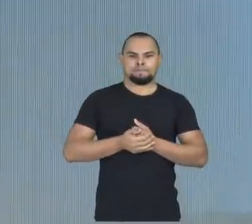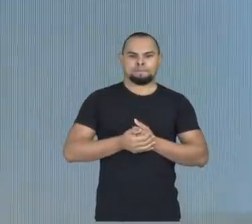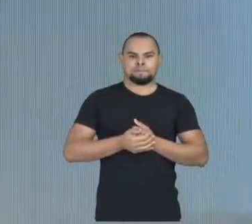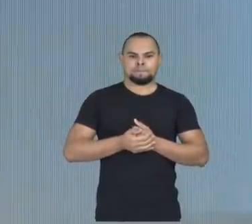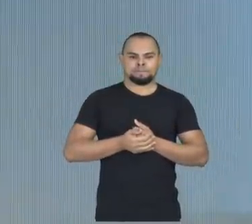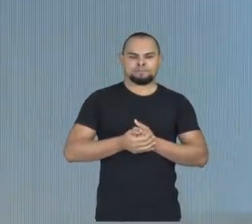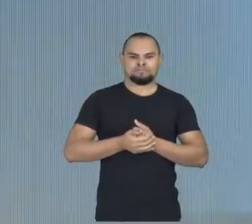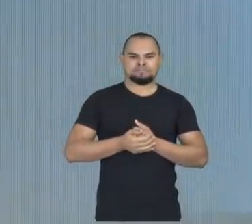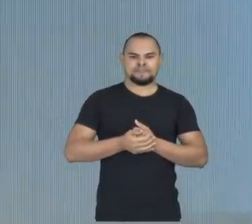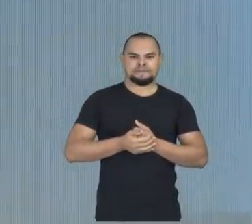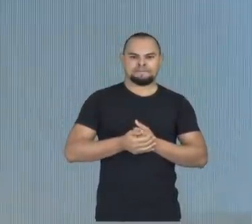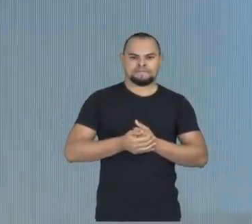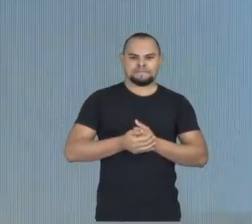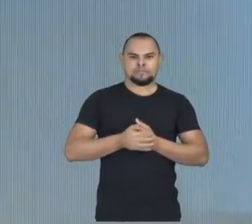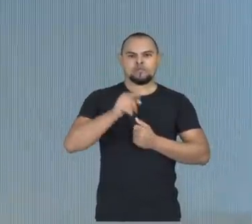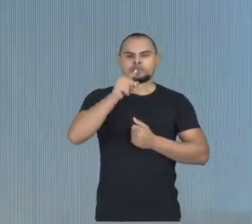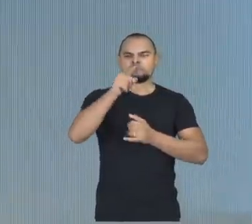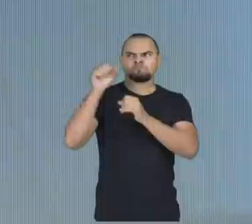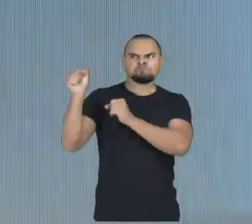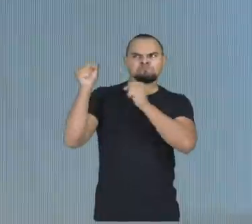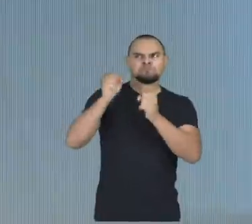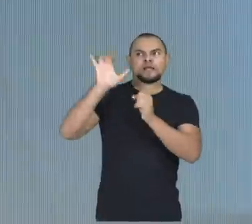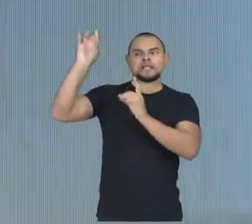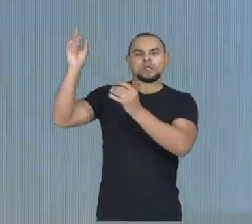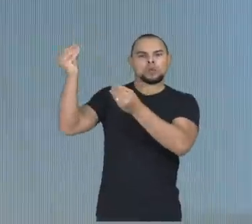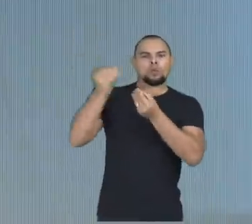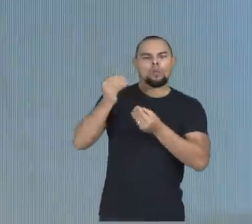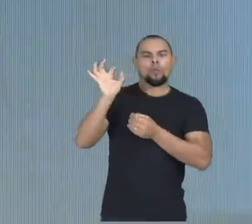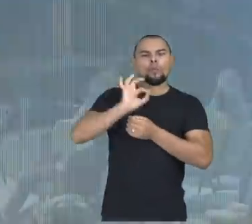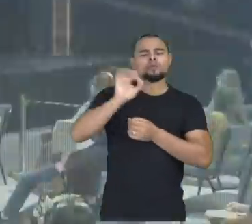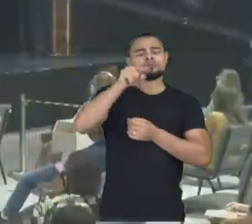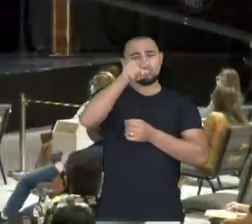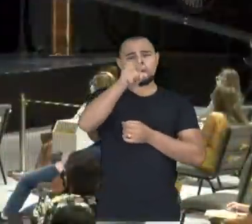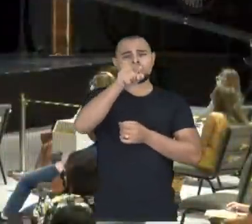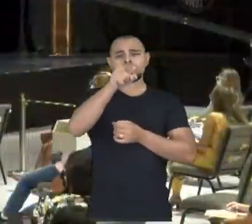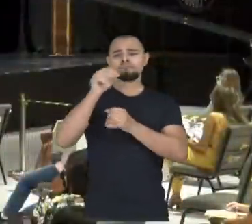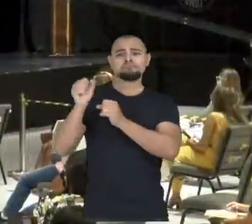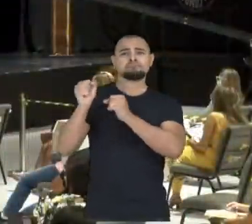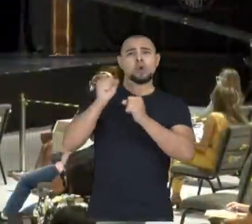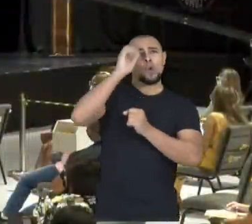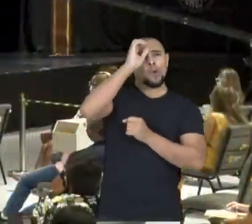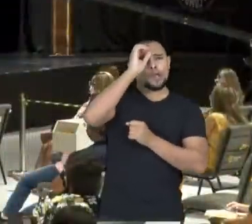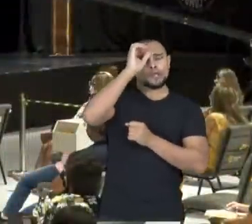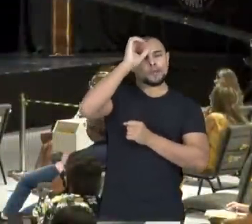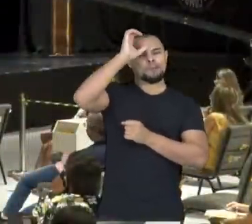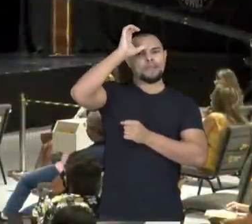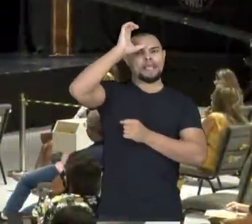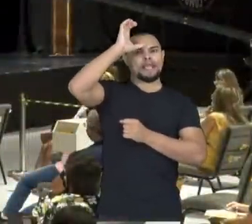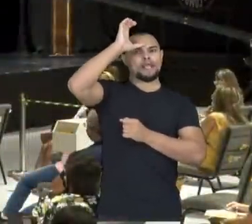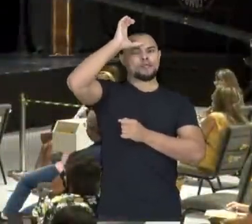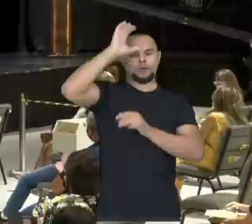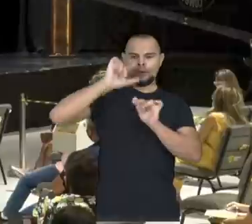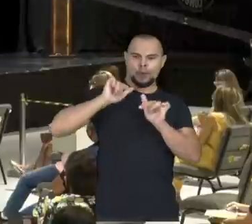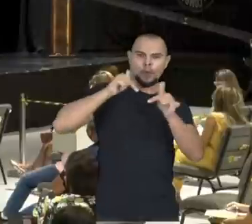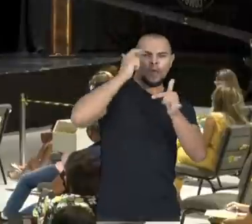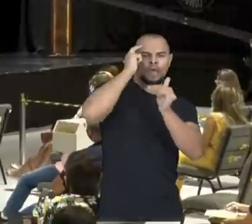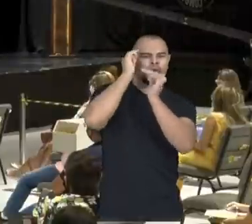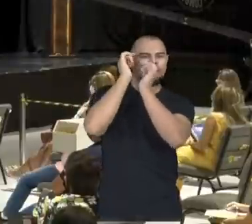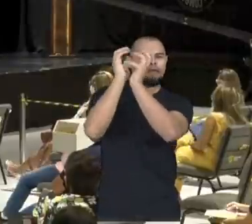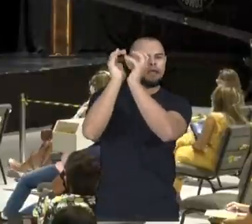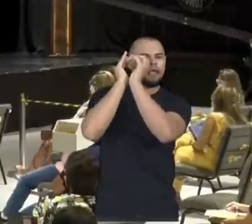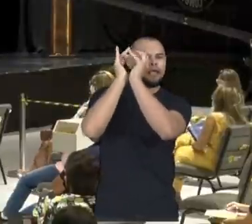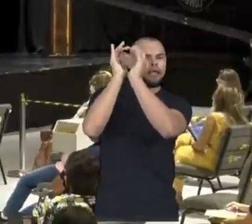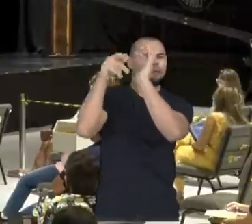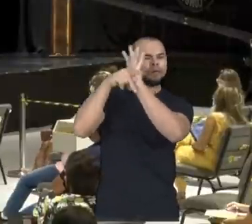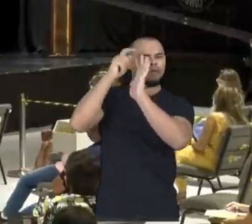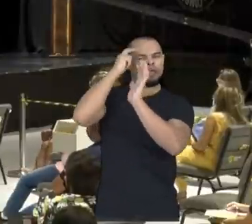Você não vai ter a autoridade que vem do céu. Você pode ter a autoridade que vem do conhecimento, do entendimento, da cognição, da